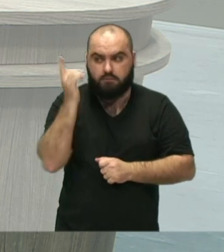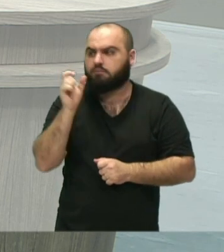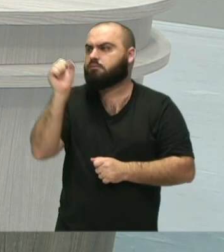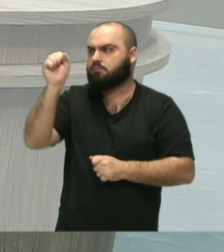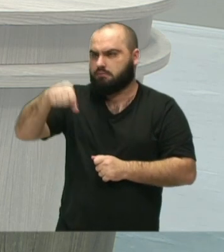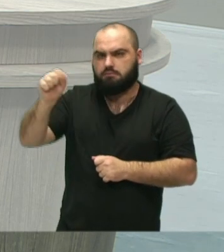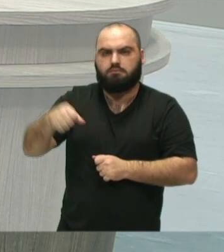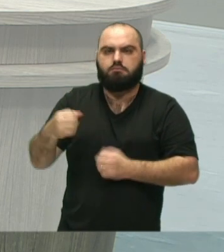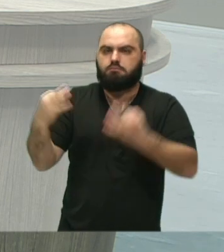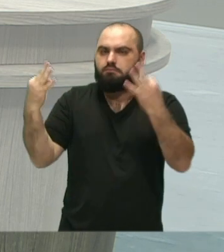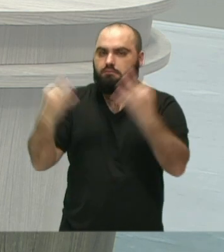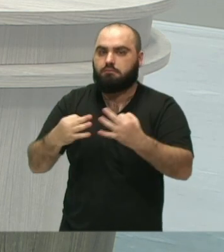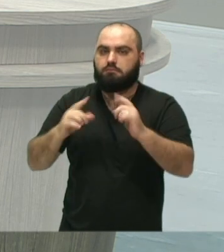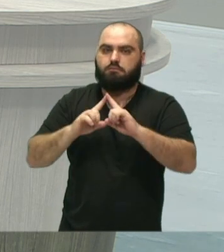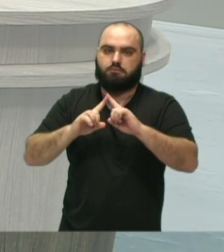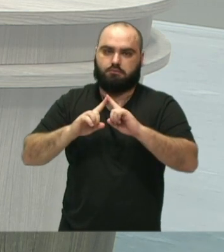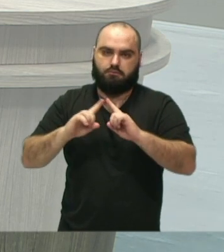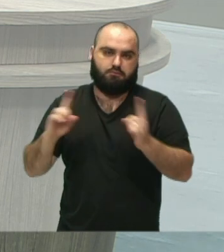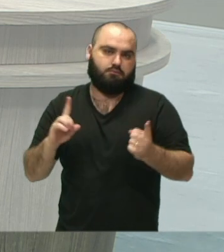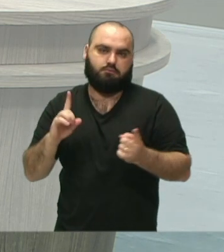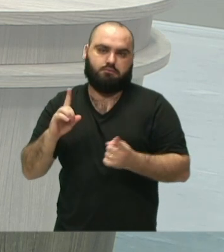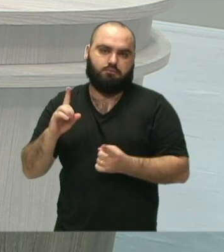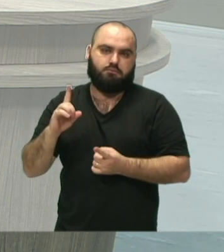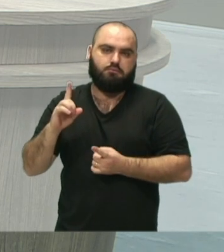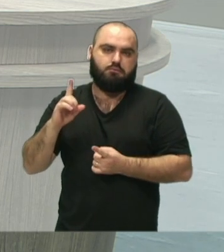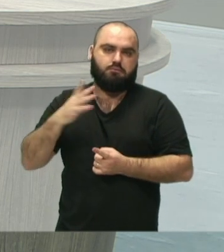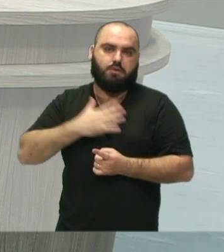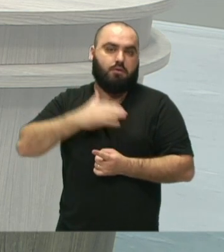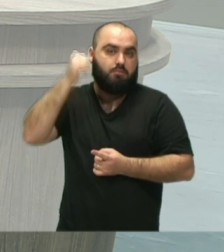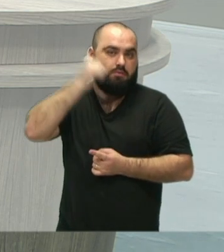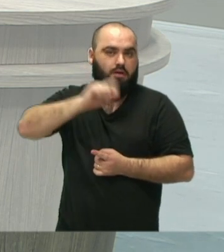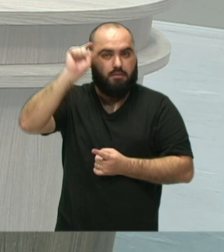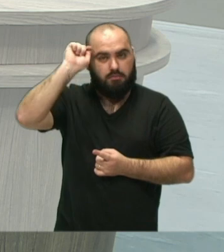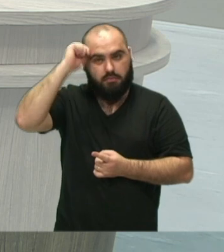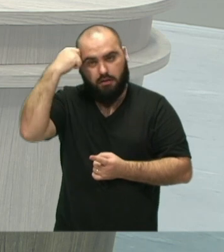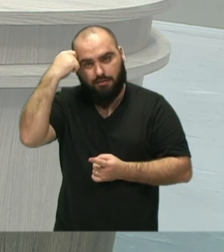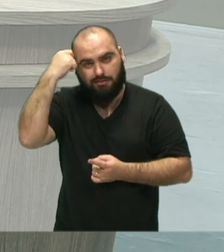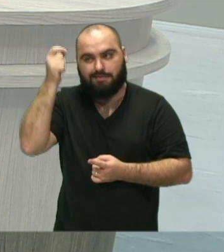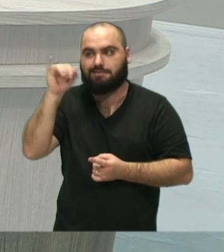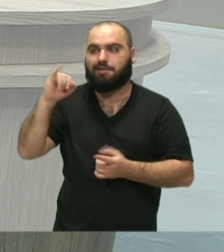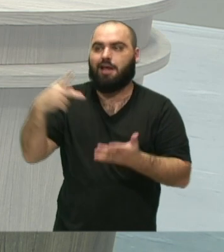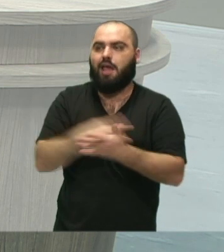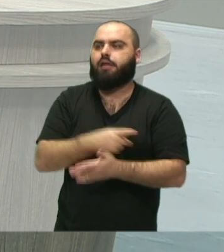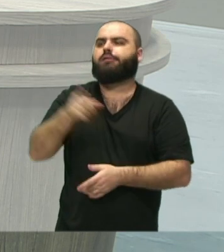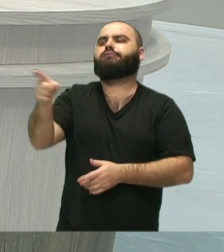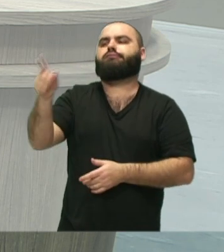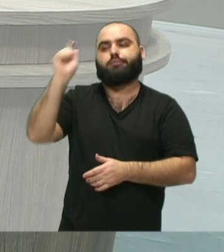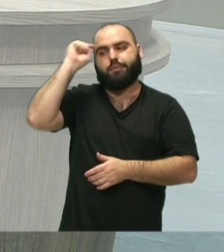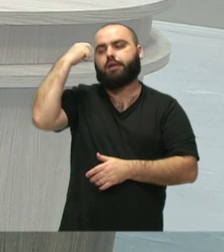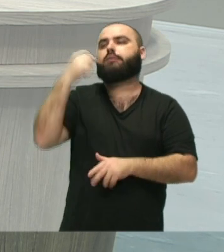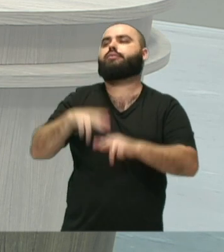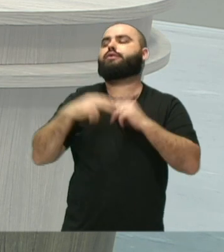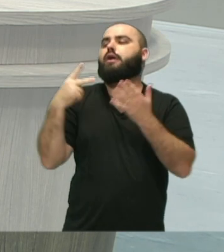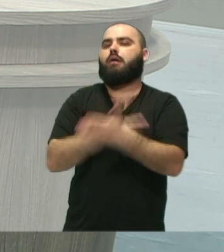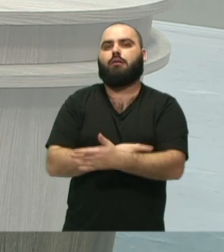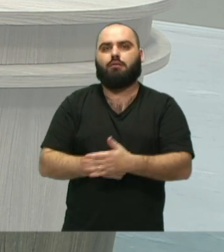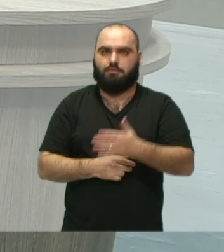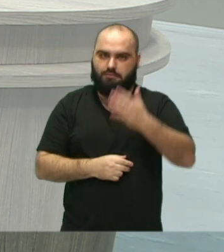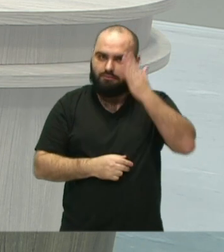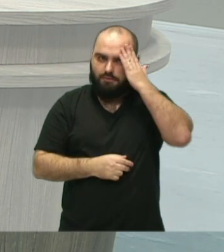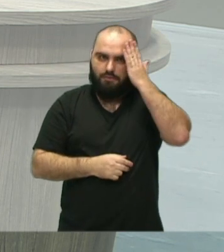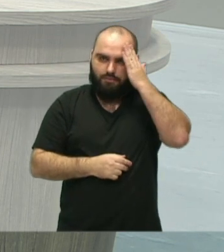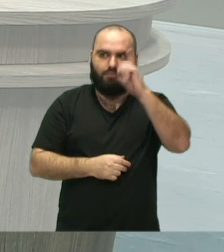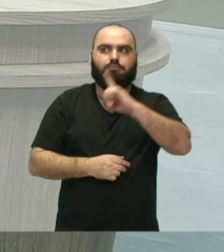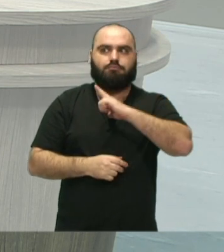perfeitamente plausível, mas seria associado à minha condição de mulher preta, de preta, e a gente traz essa responsabilidade nos pés em